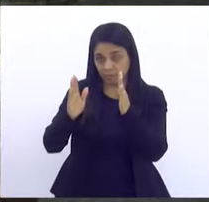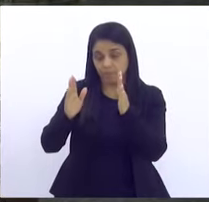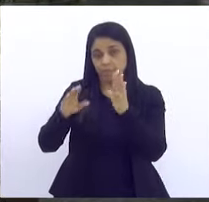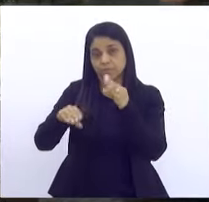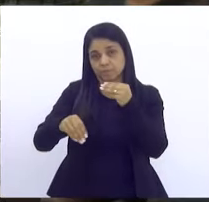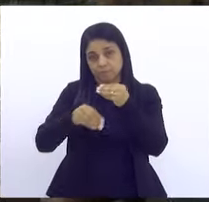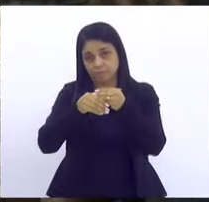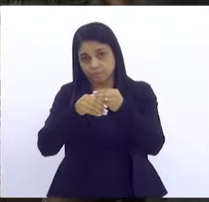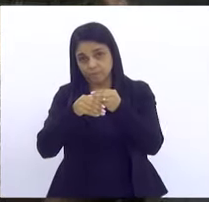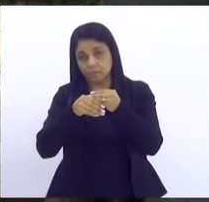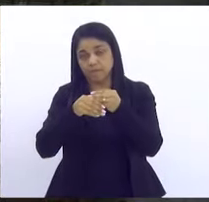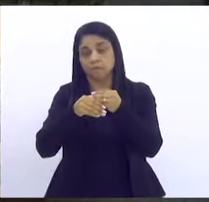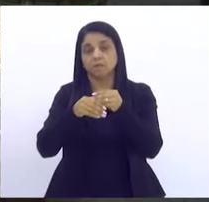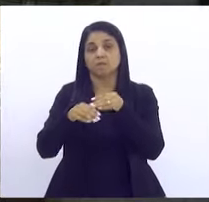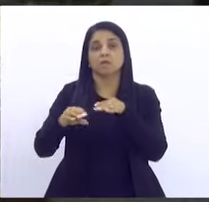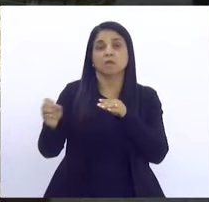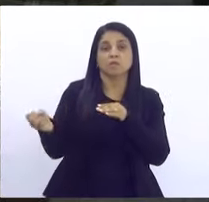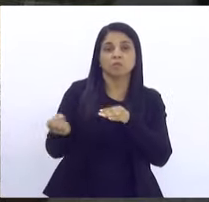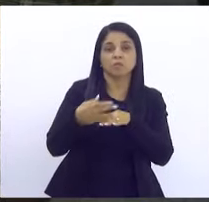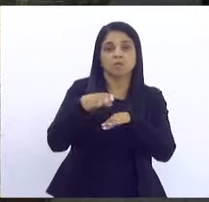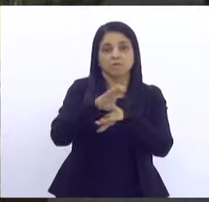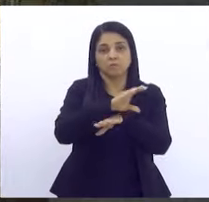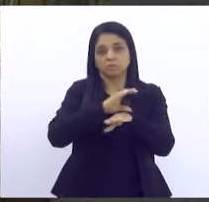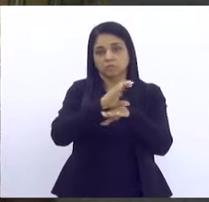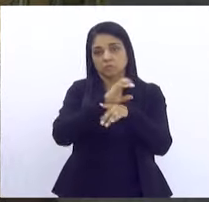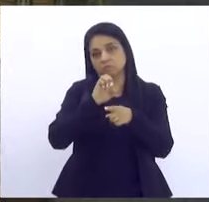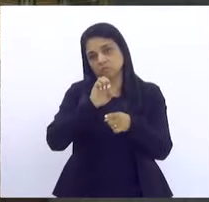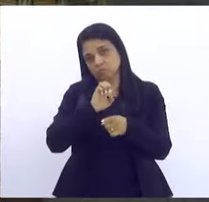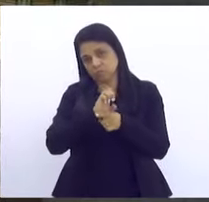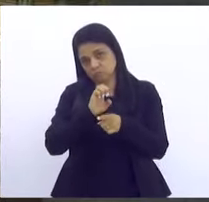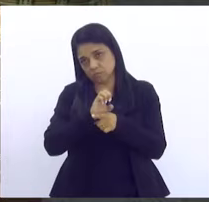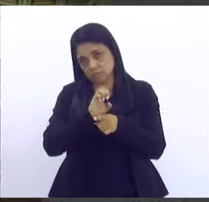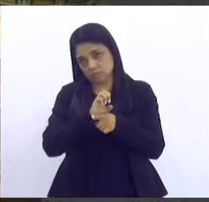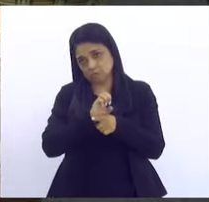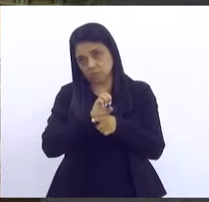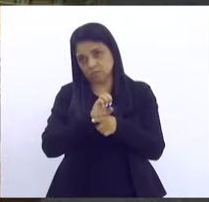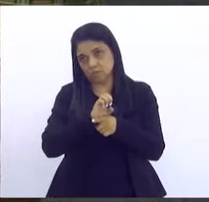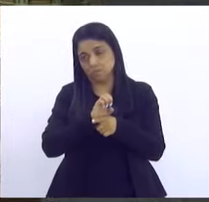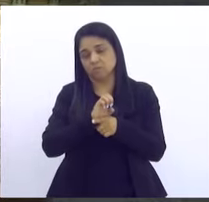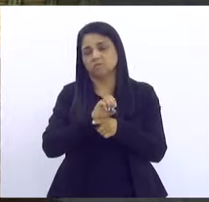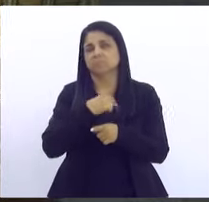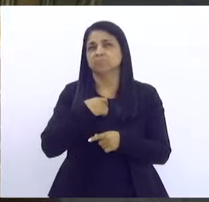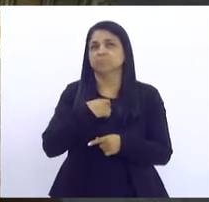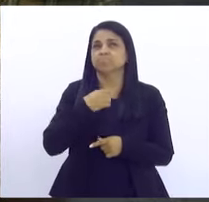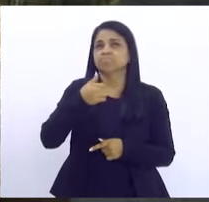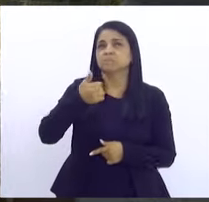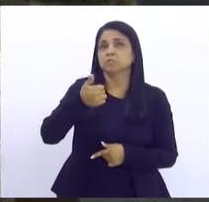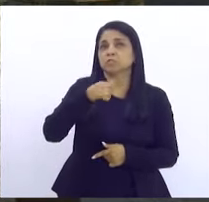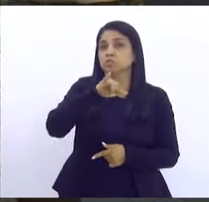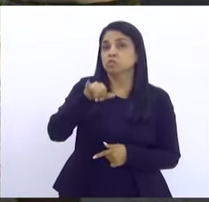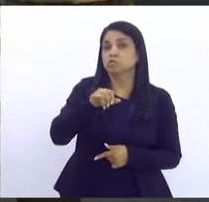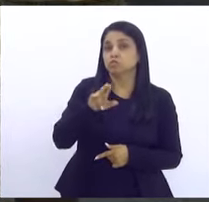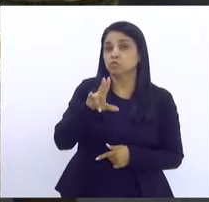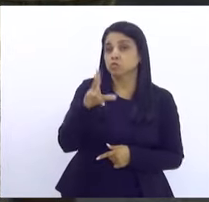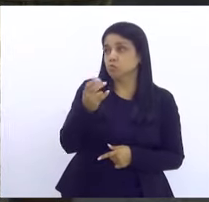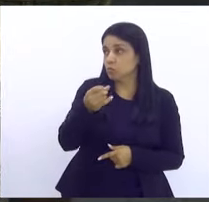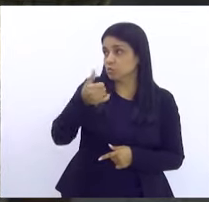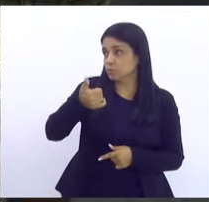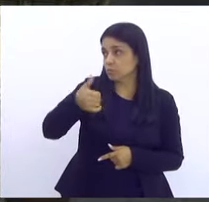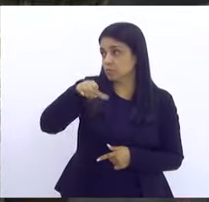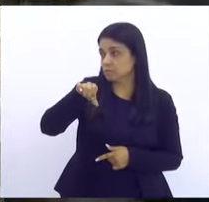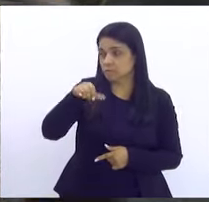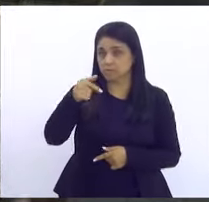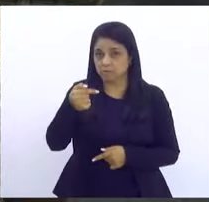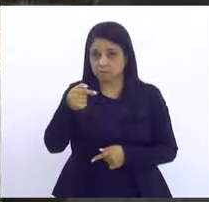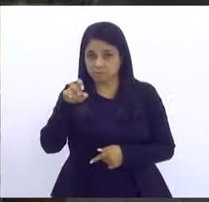a promulgação da nova Constituição do novo Estado, que se deu, salvo erro de memória, em julho de 75.